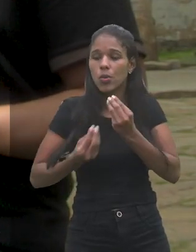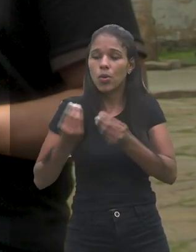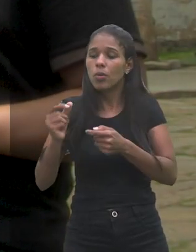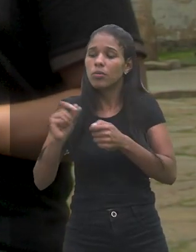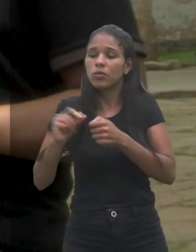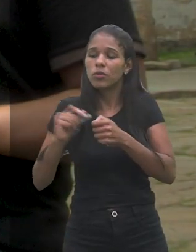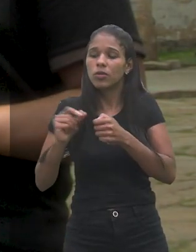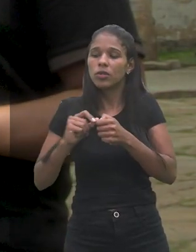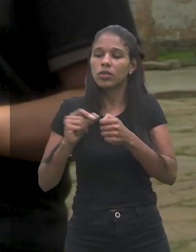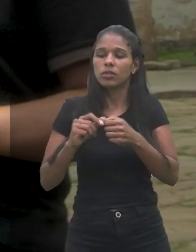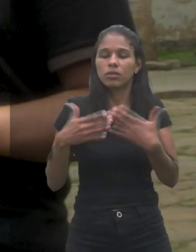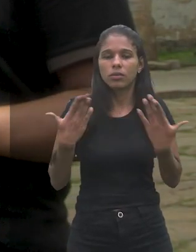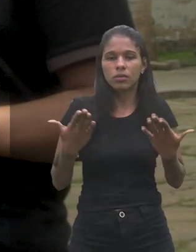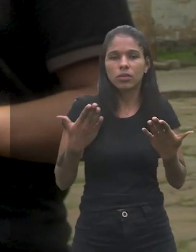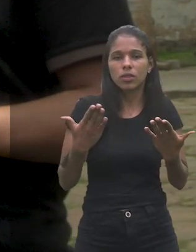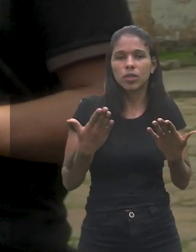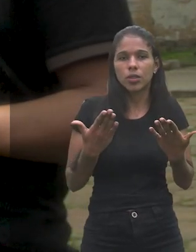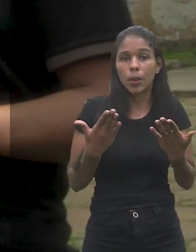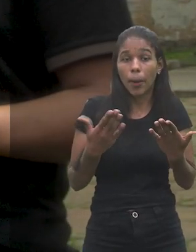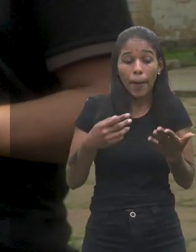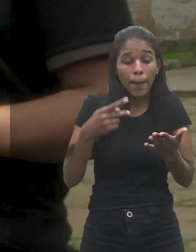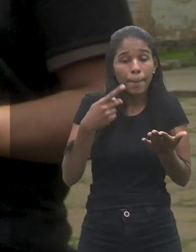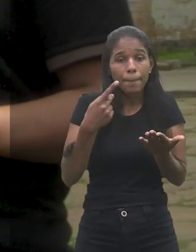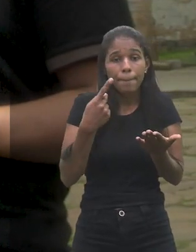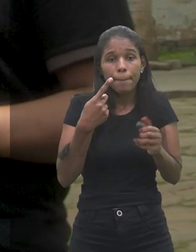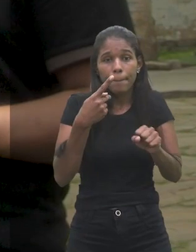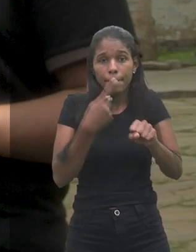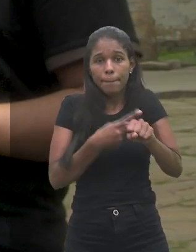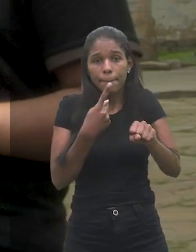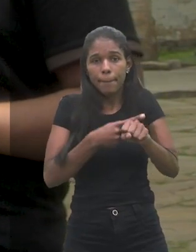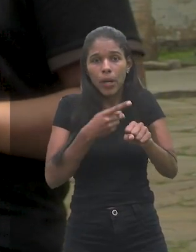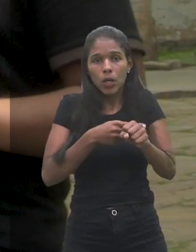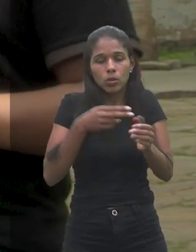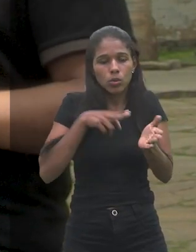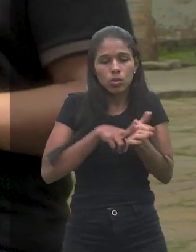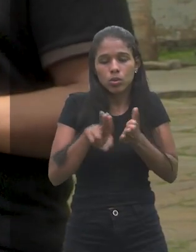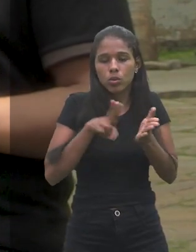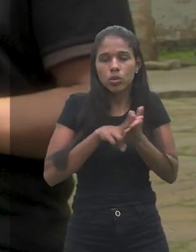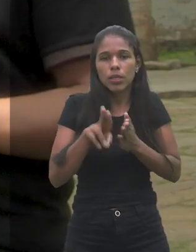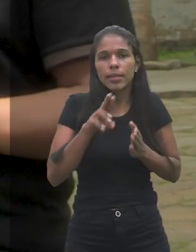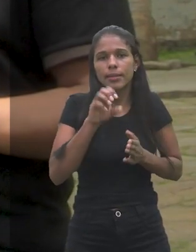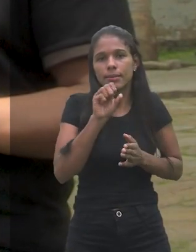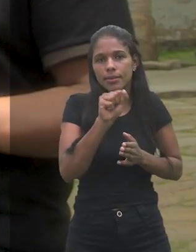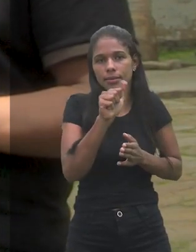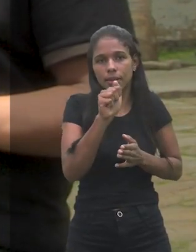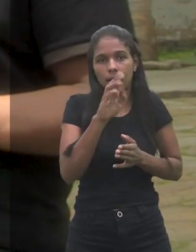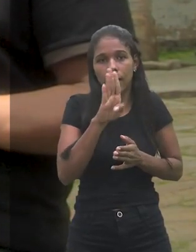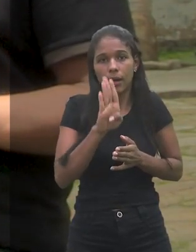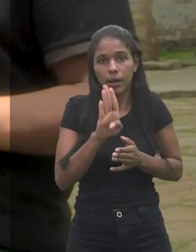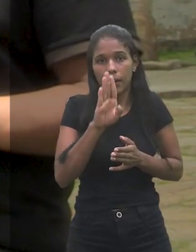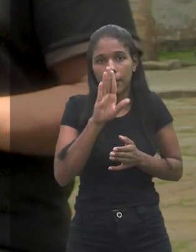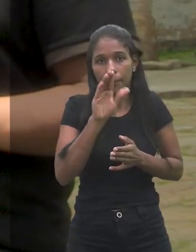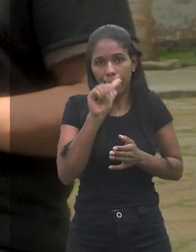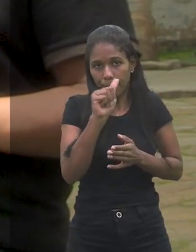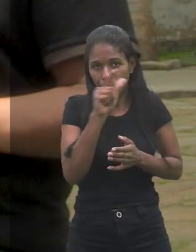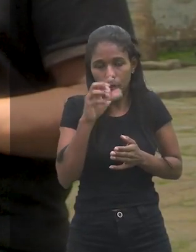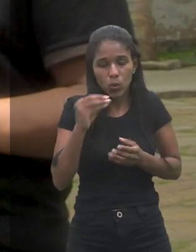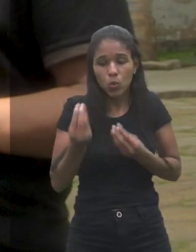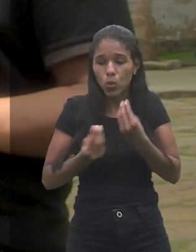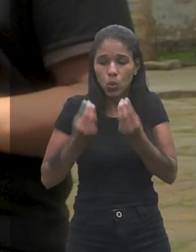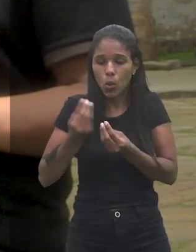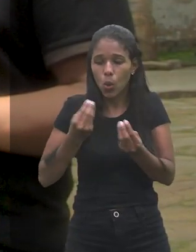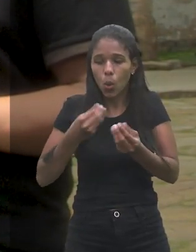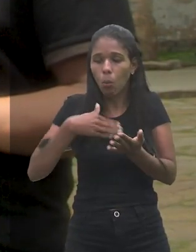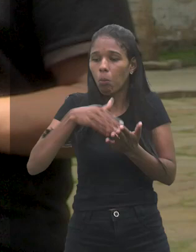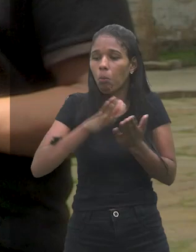sabão, sendo que ela aceitava pintura na base de água. Então o cara era um gênio. Caso que causou de uma intoxicação por cardina.